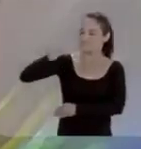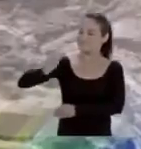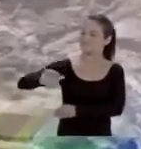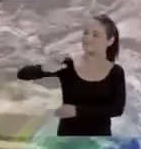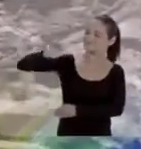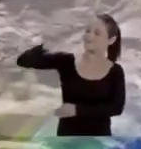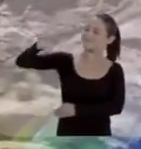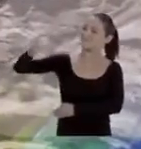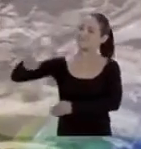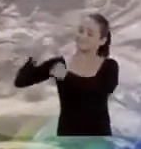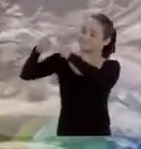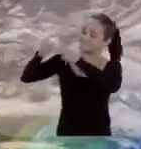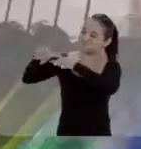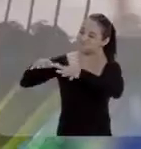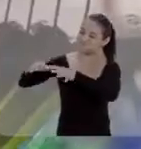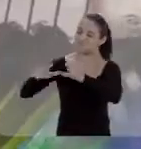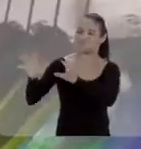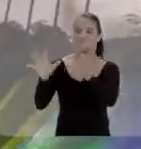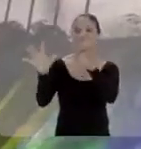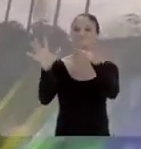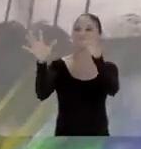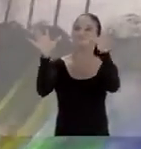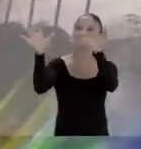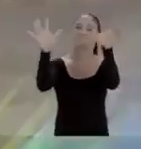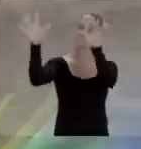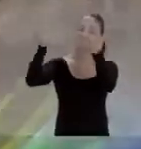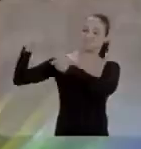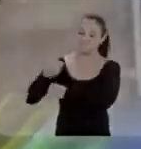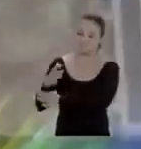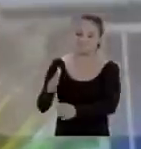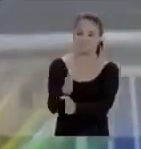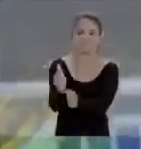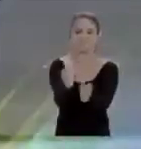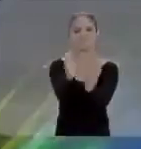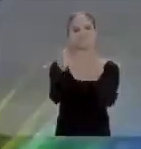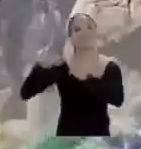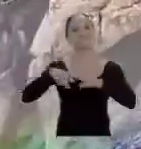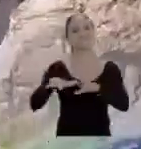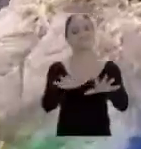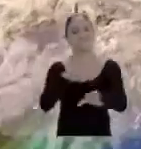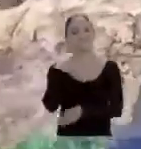sertão e levam pelas quebradas, pelas várzeas e